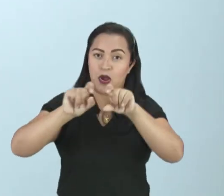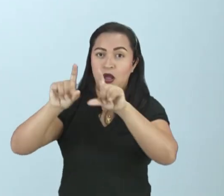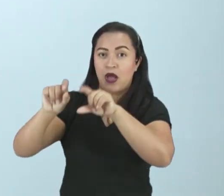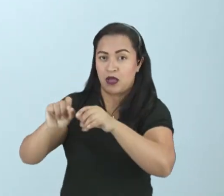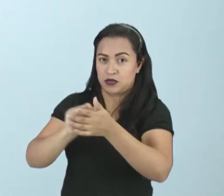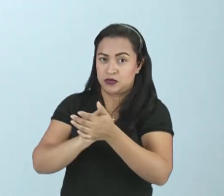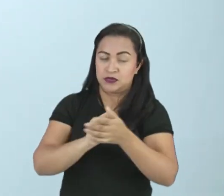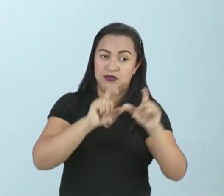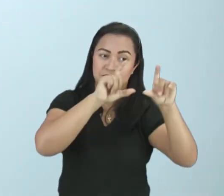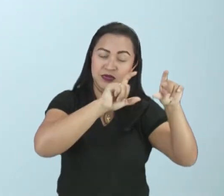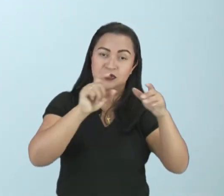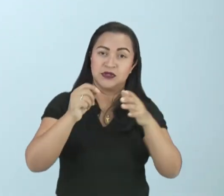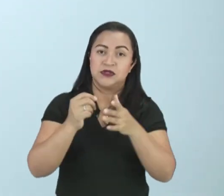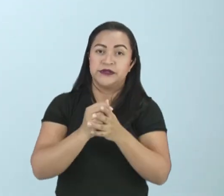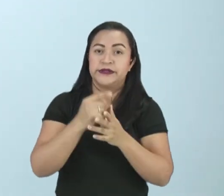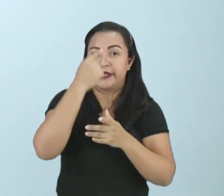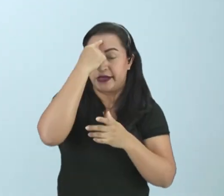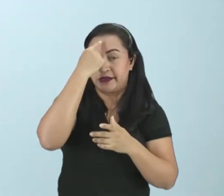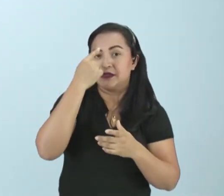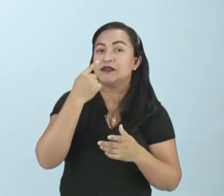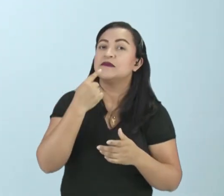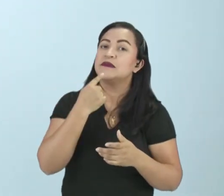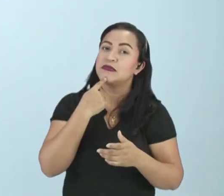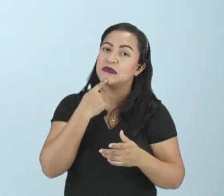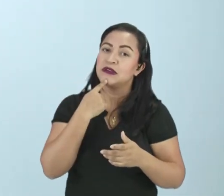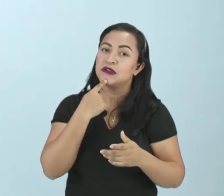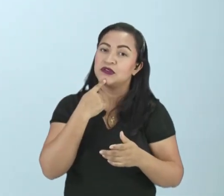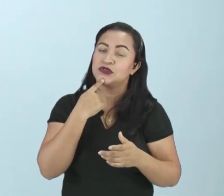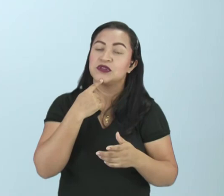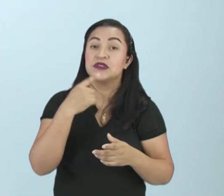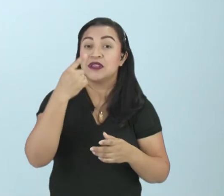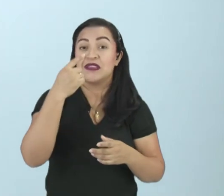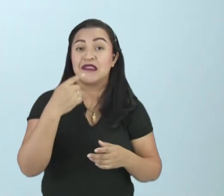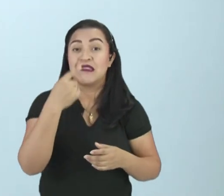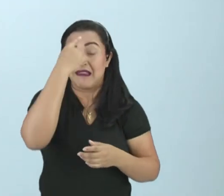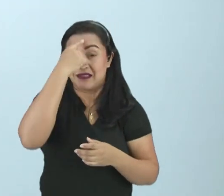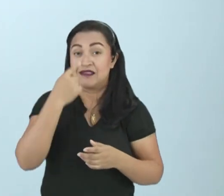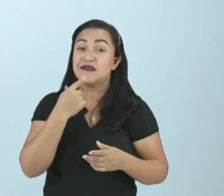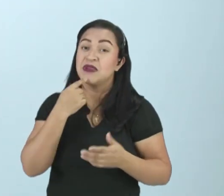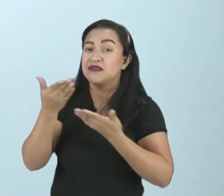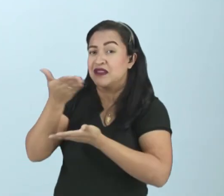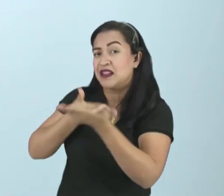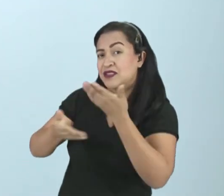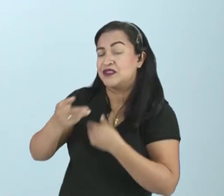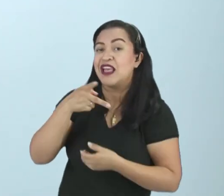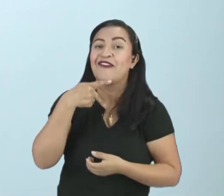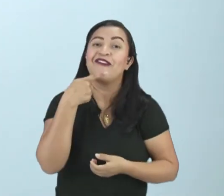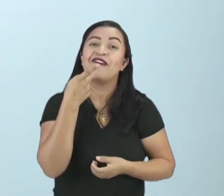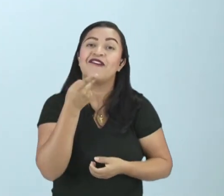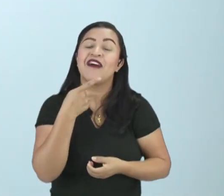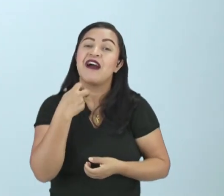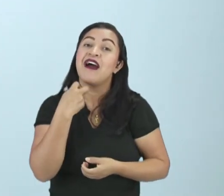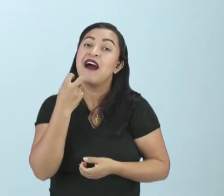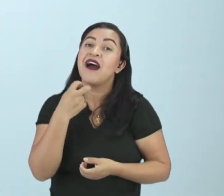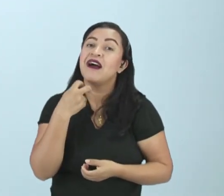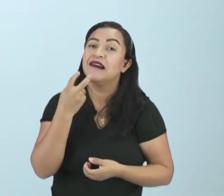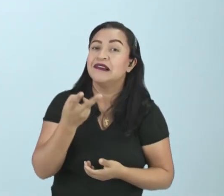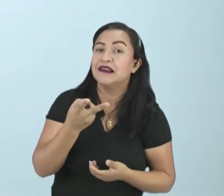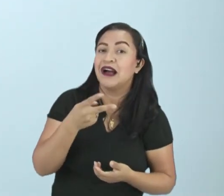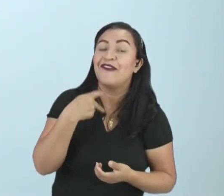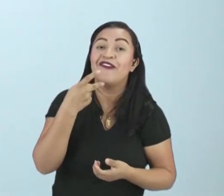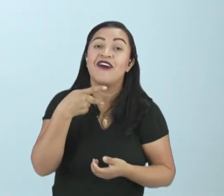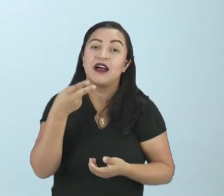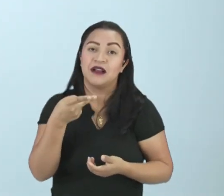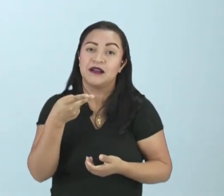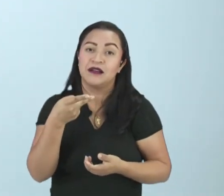desses quadros nós temos imagens, né? Essas imagens têm relação com a fala que está sendo marcada